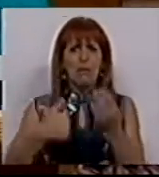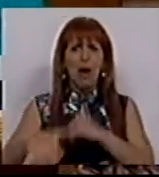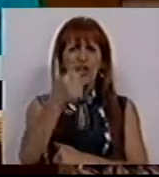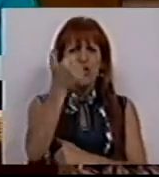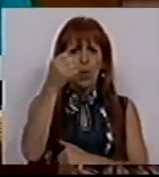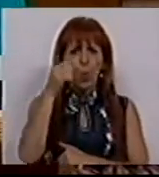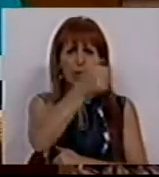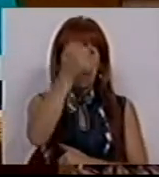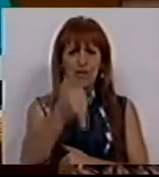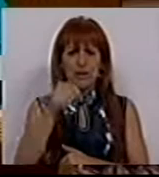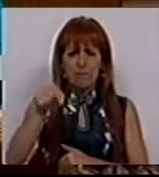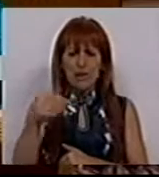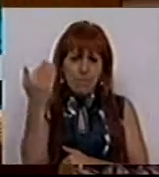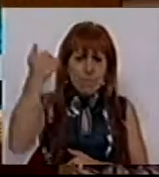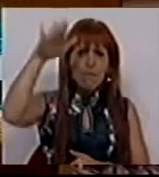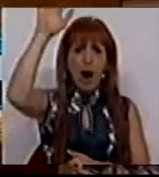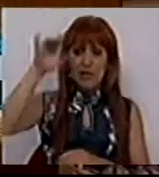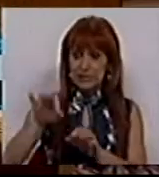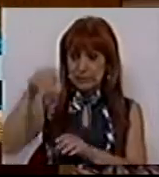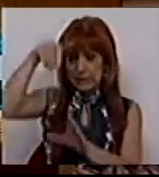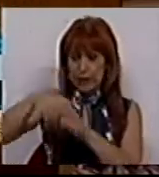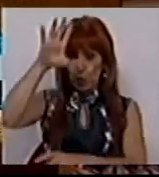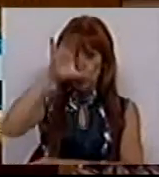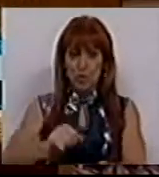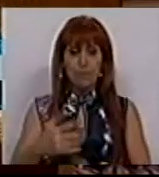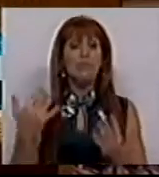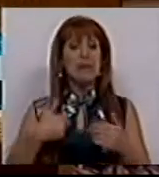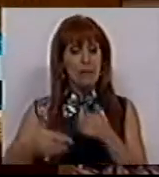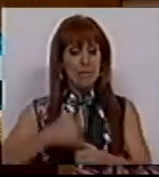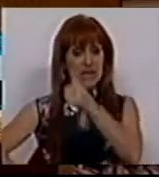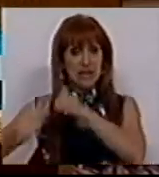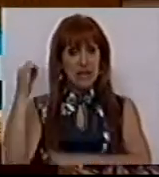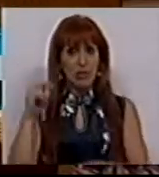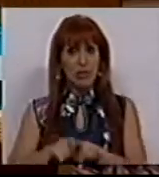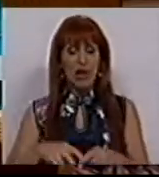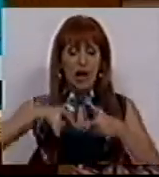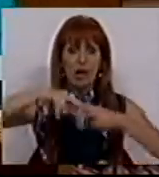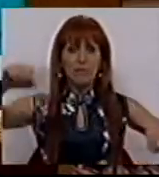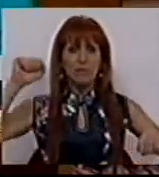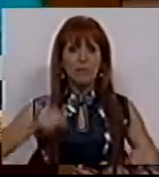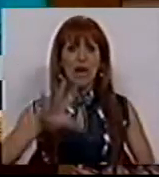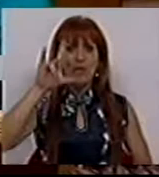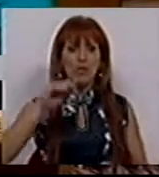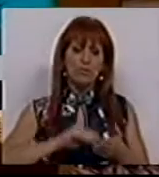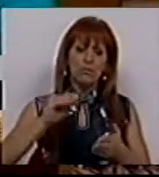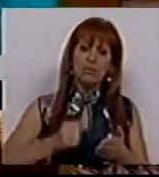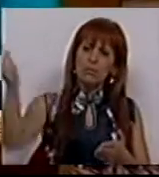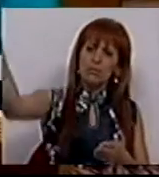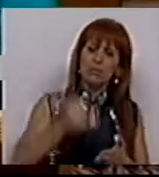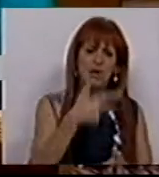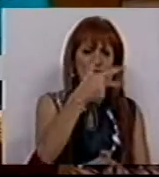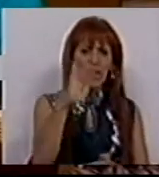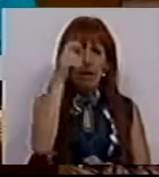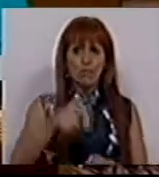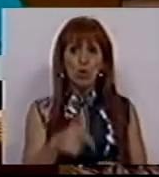de 55 mil estão no Estado. Ainda a semana passada, a Câmara Municipal de Lisboa contratou mais 100